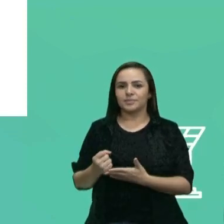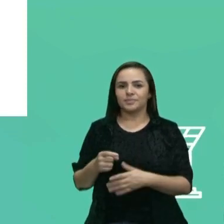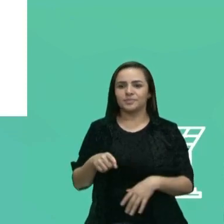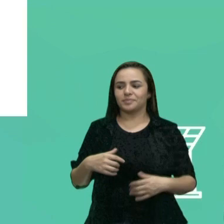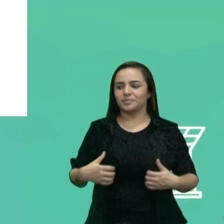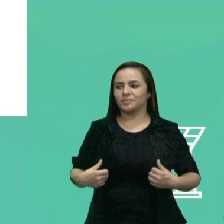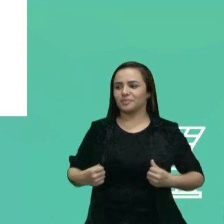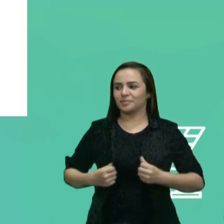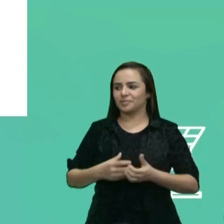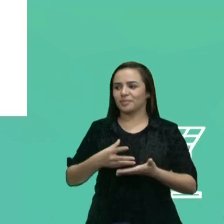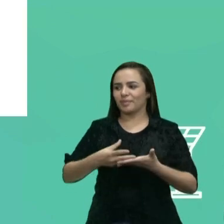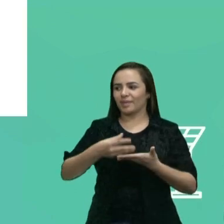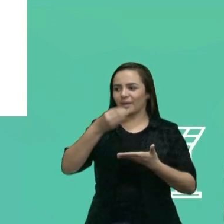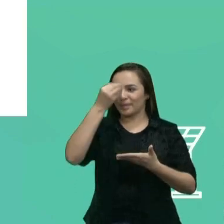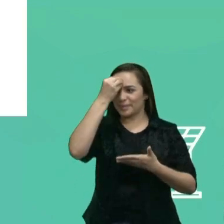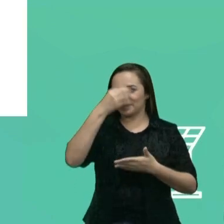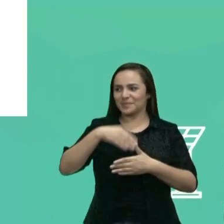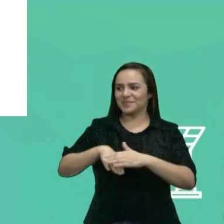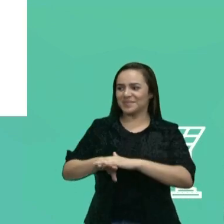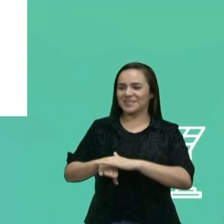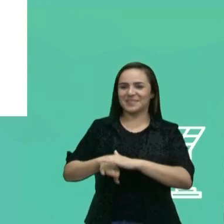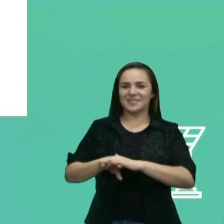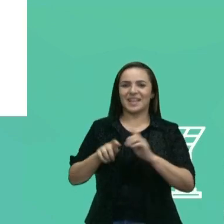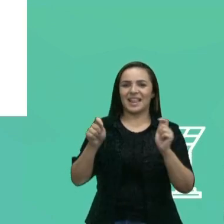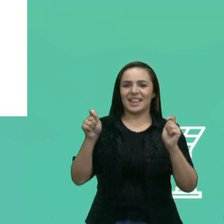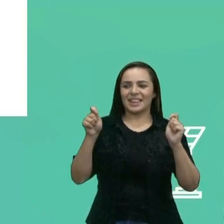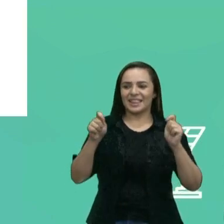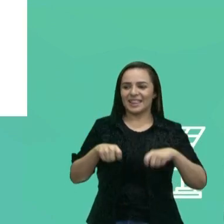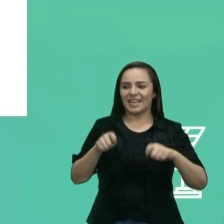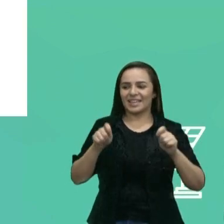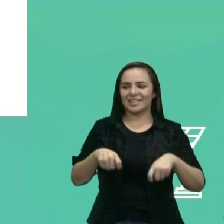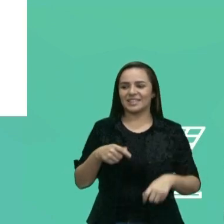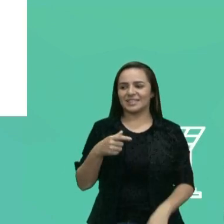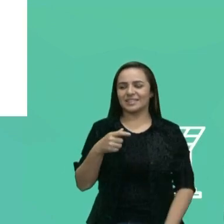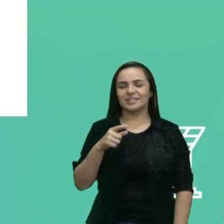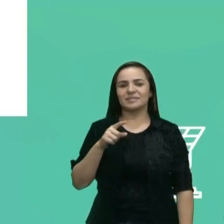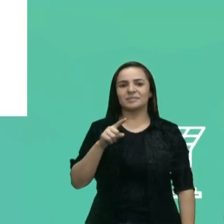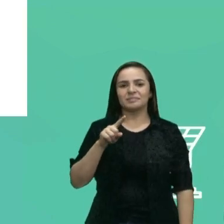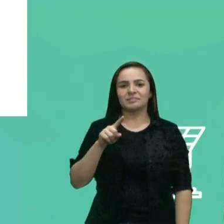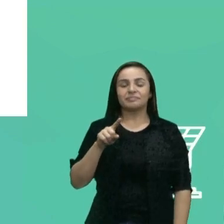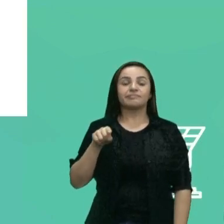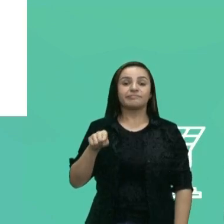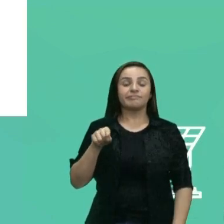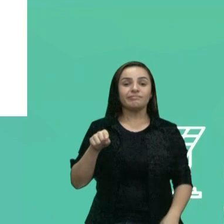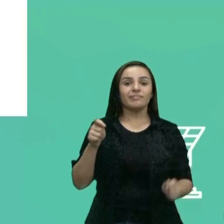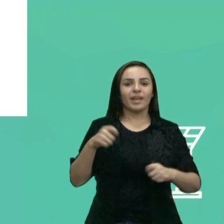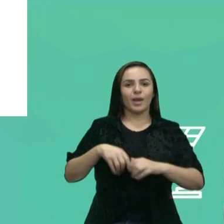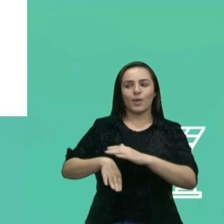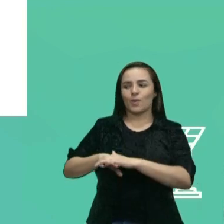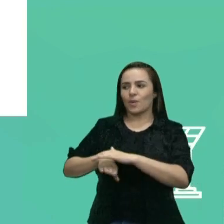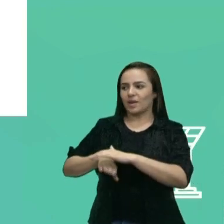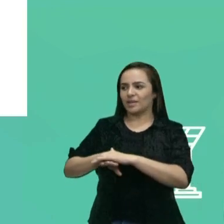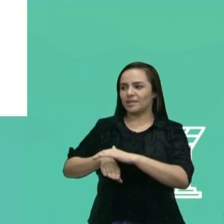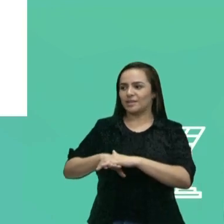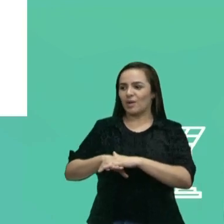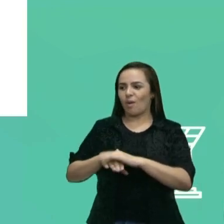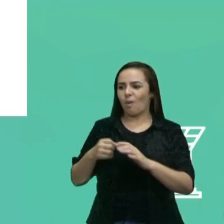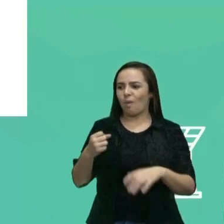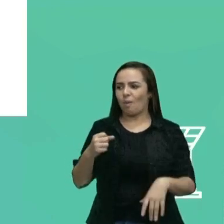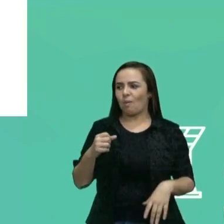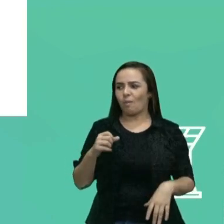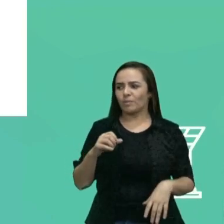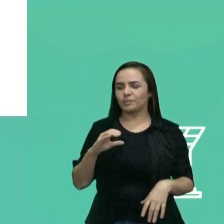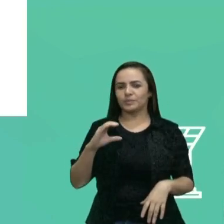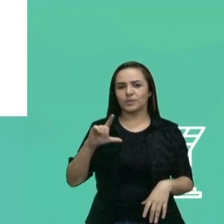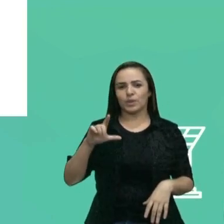armazenamento. Então, 7,6% em massa de hidreto de magnésio é hidrogênio. Há